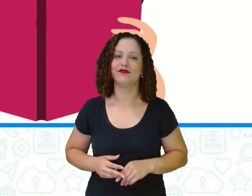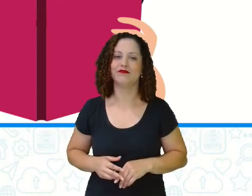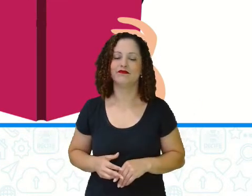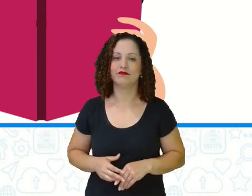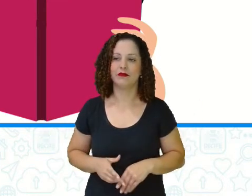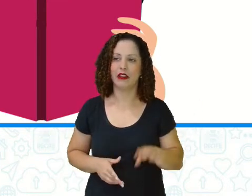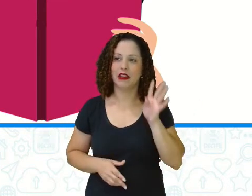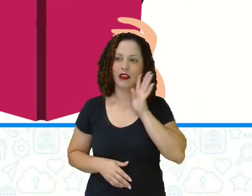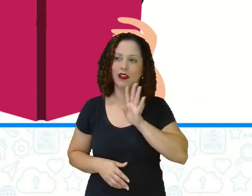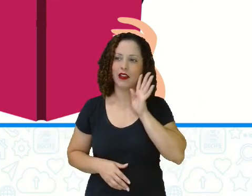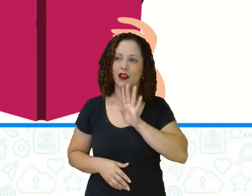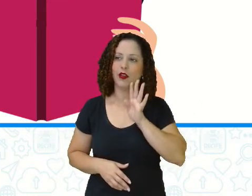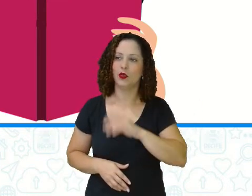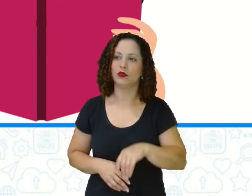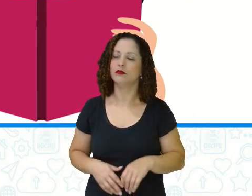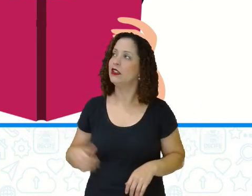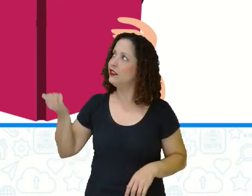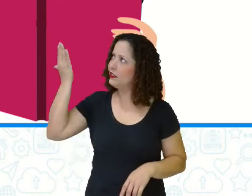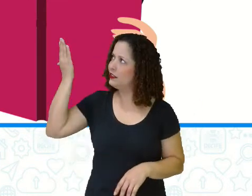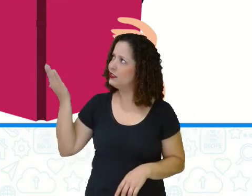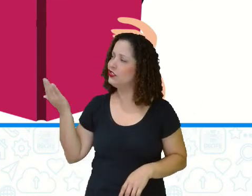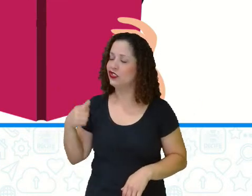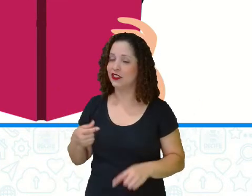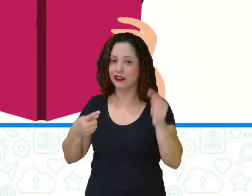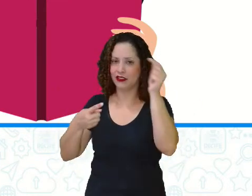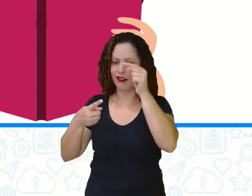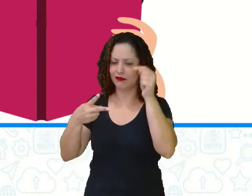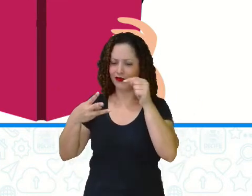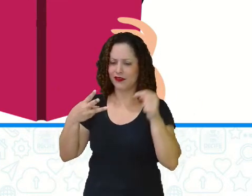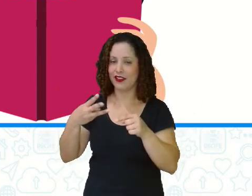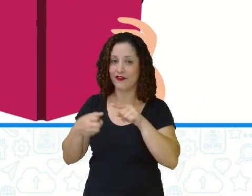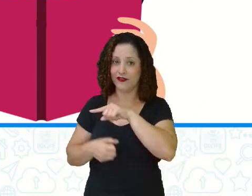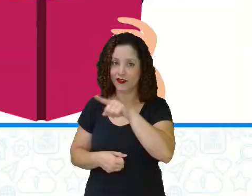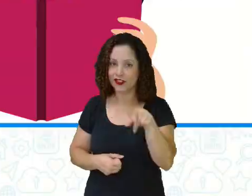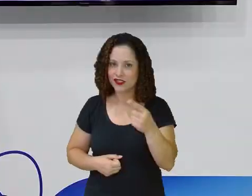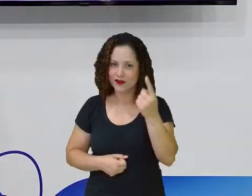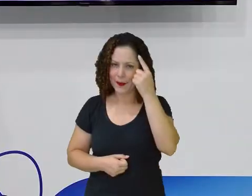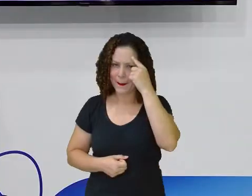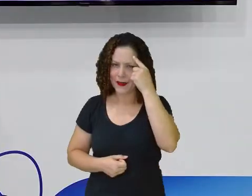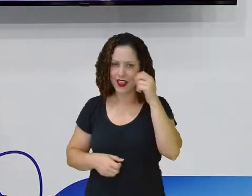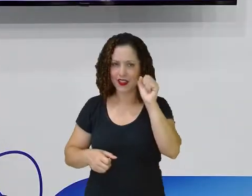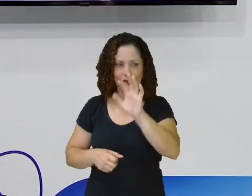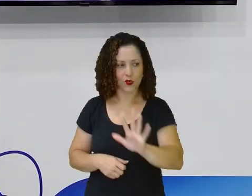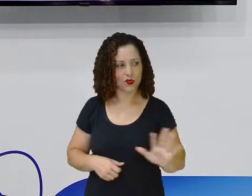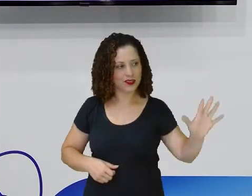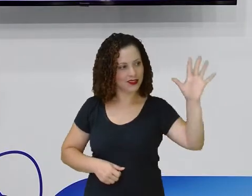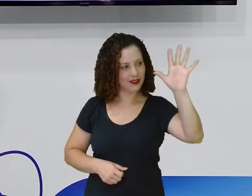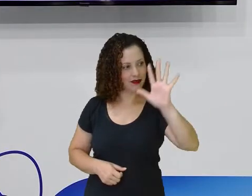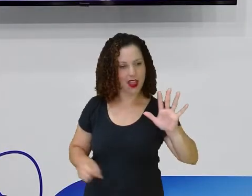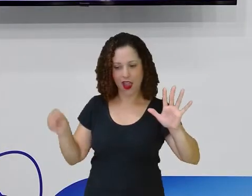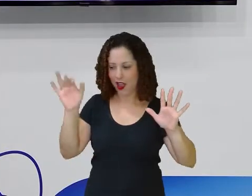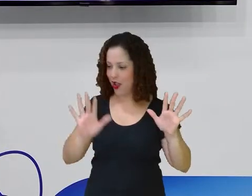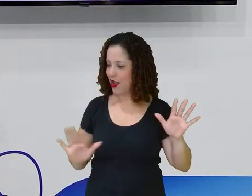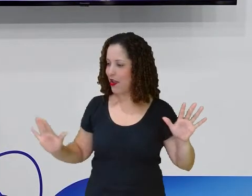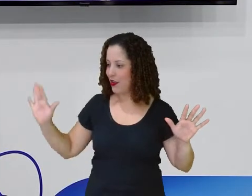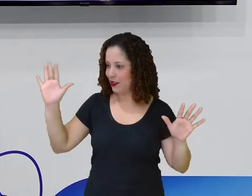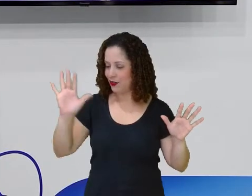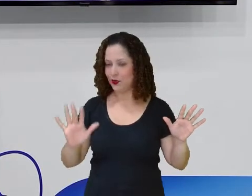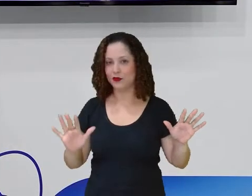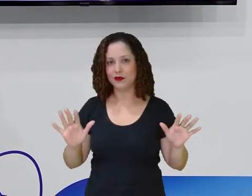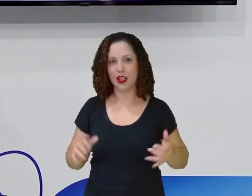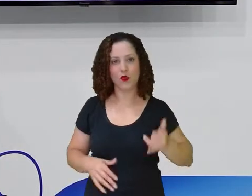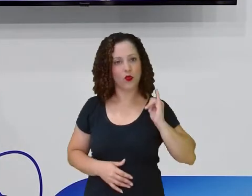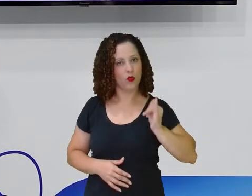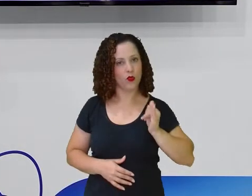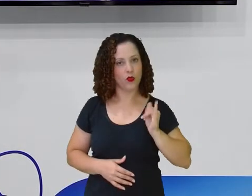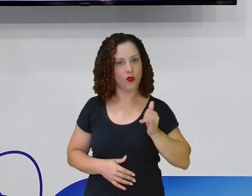muito massa. Eu coloquei esses três porque para vocês irem pensando. O cenário, vocês sabem que um conto,